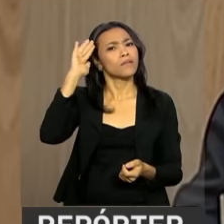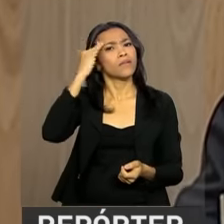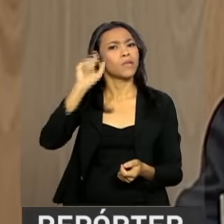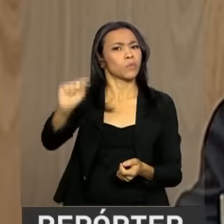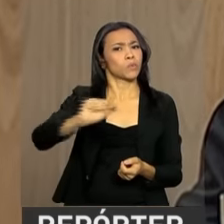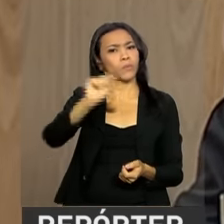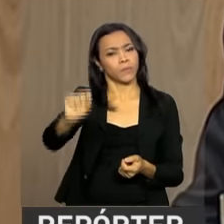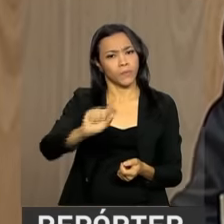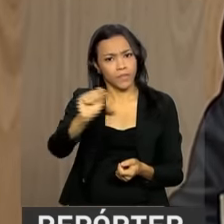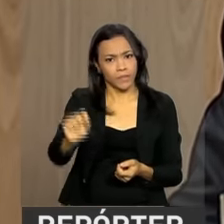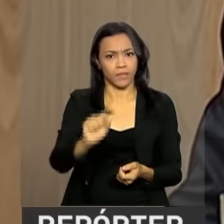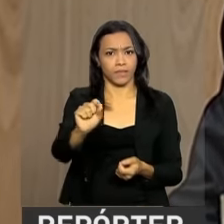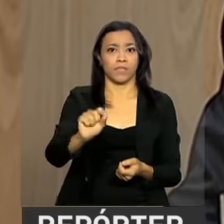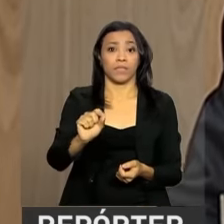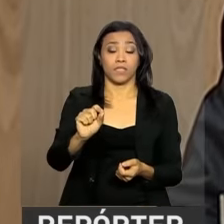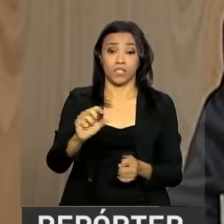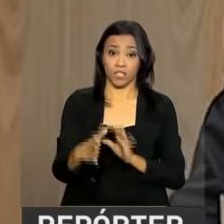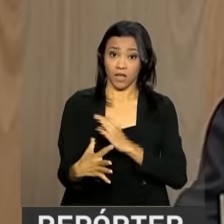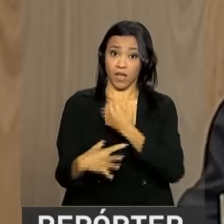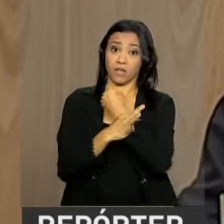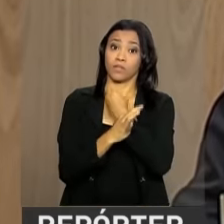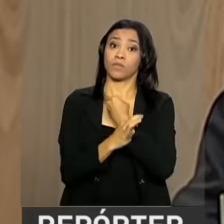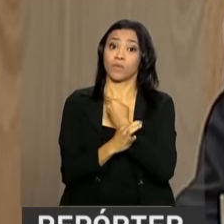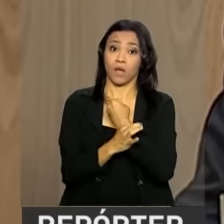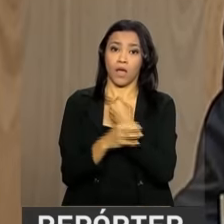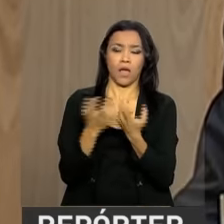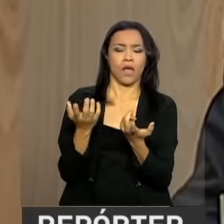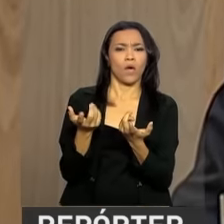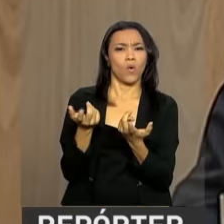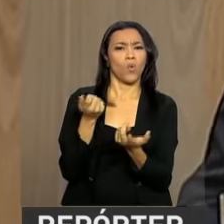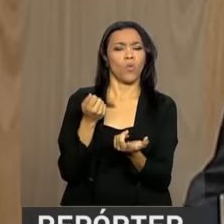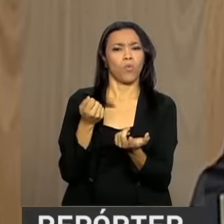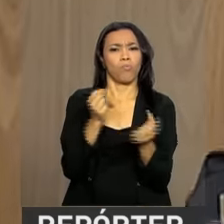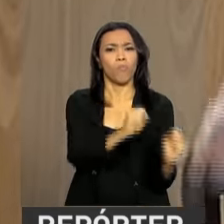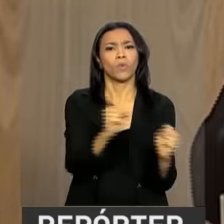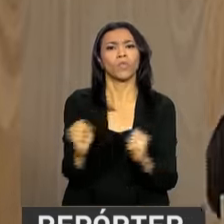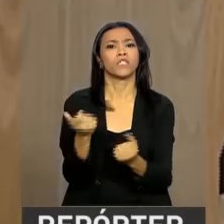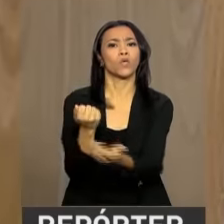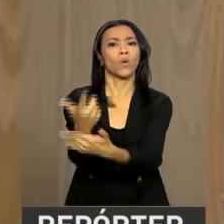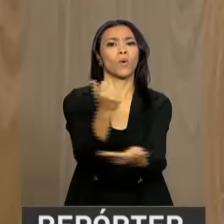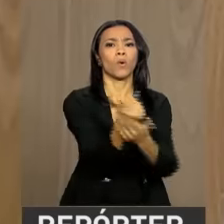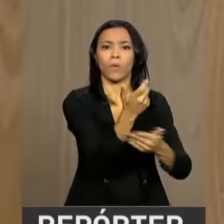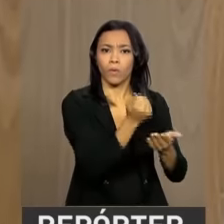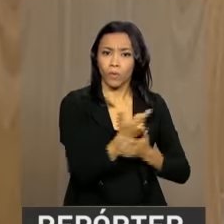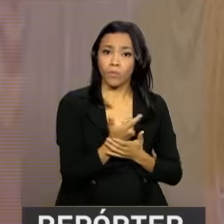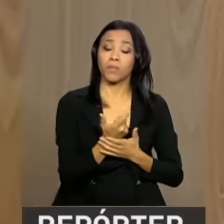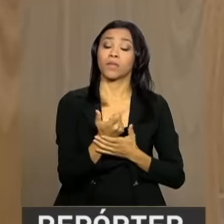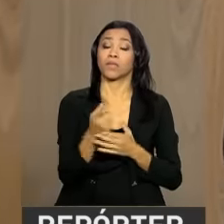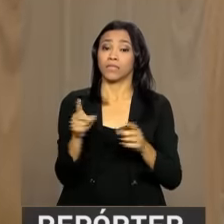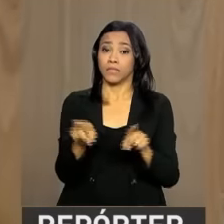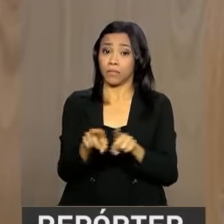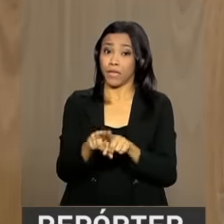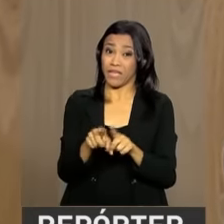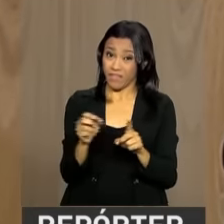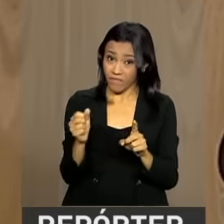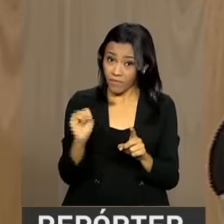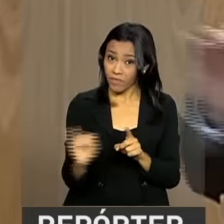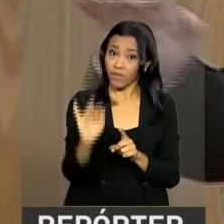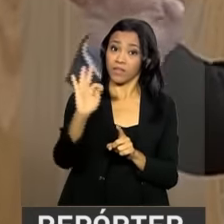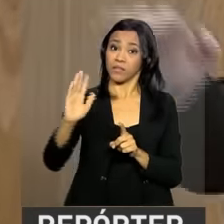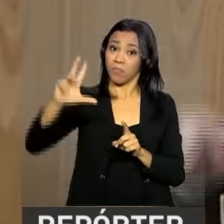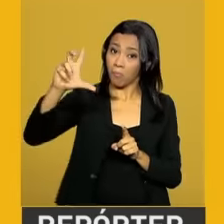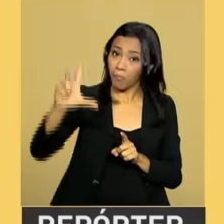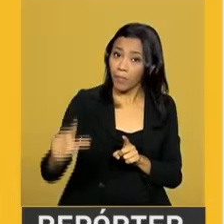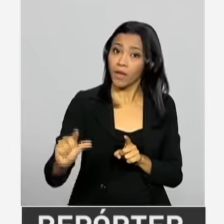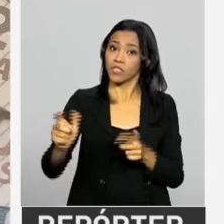mandato de assegurar a estabilidade do poder de compra da moeda como perseguir uma inflação baixa e